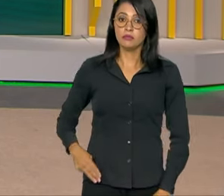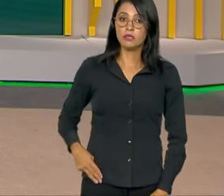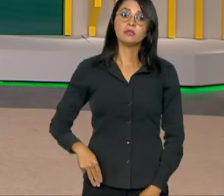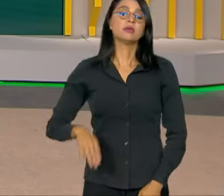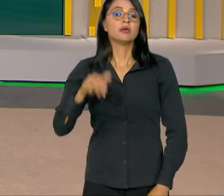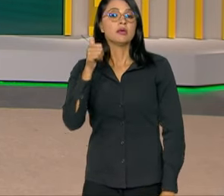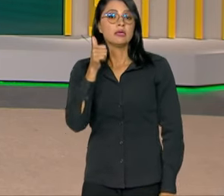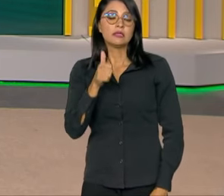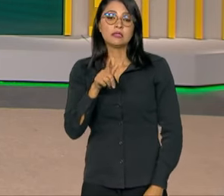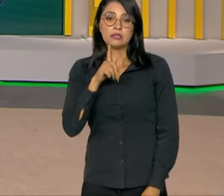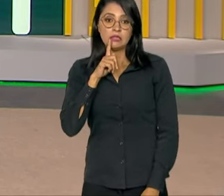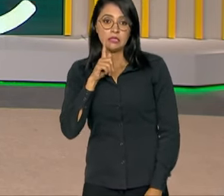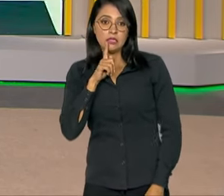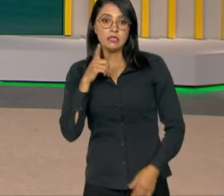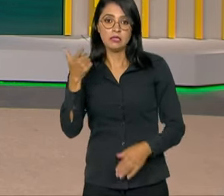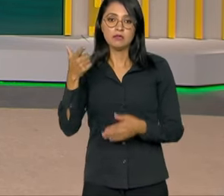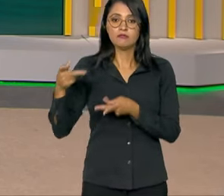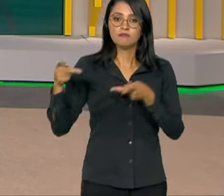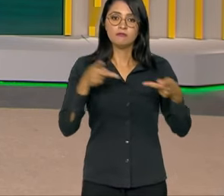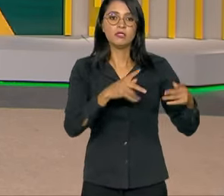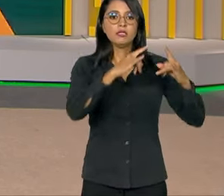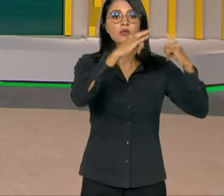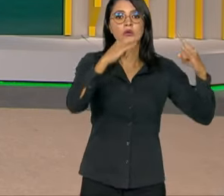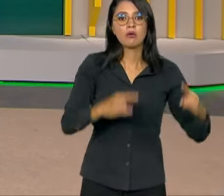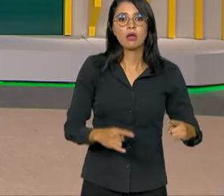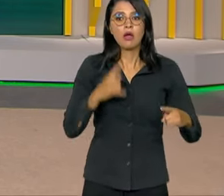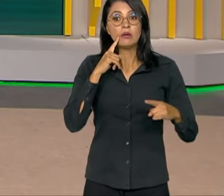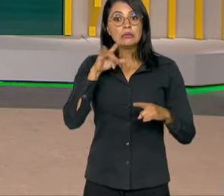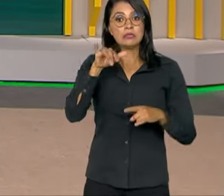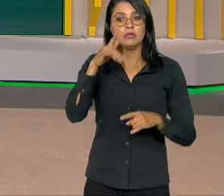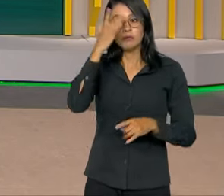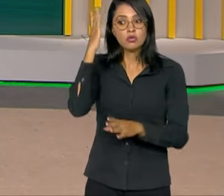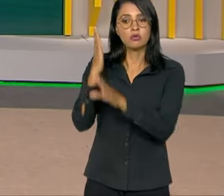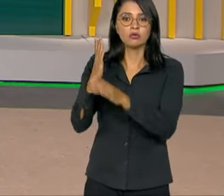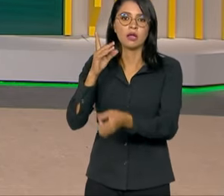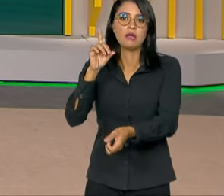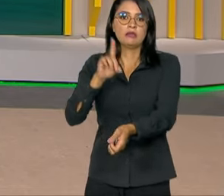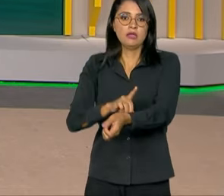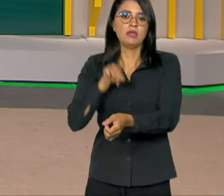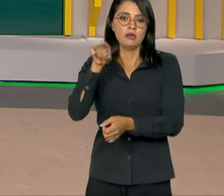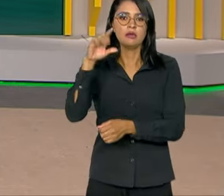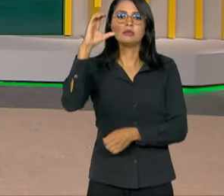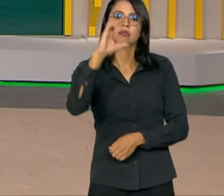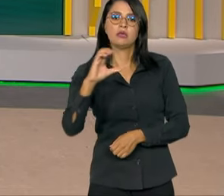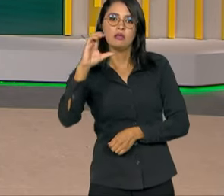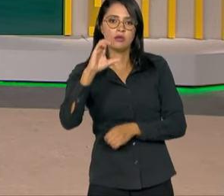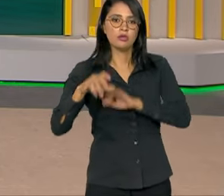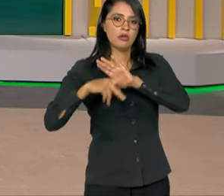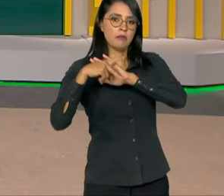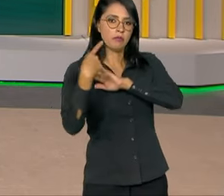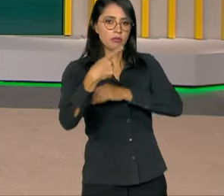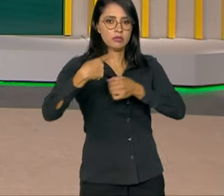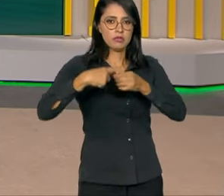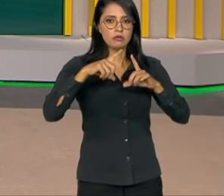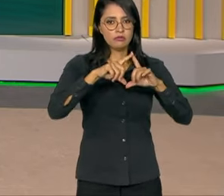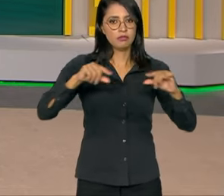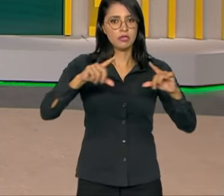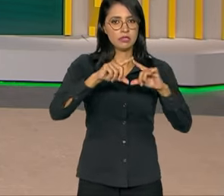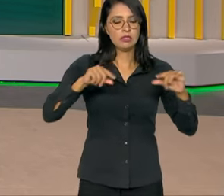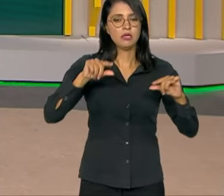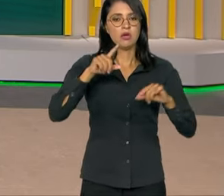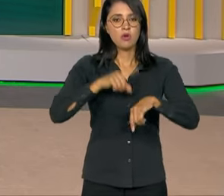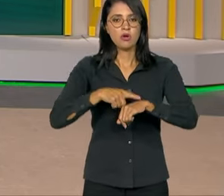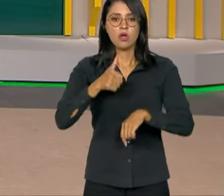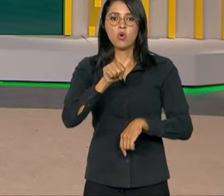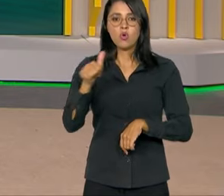de acolhimento e atendimento para casos suspeitos de dengue na Ceilândia, aqui uma região de Brasília. Será às